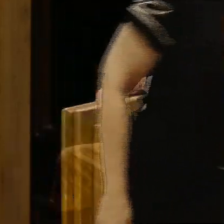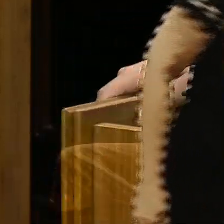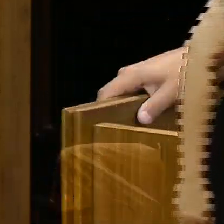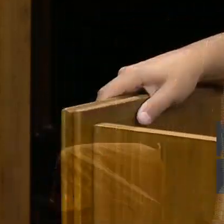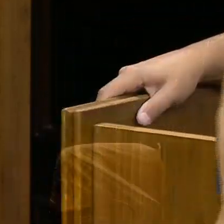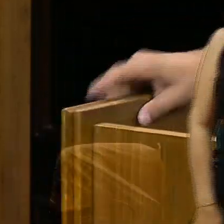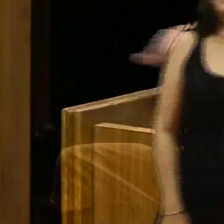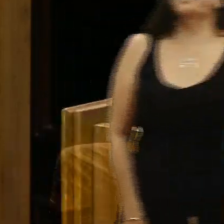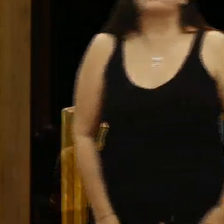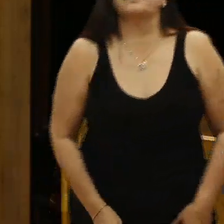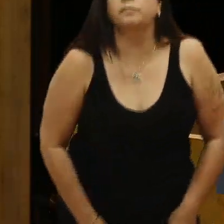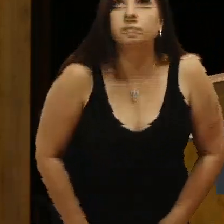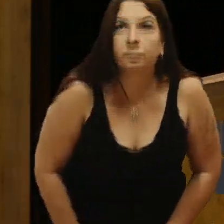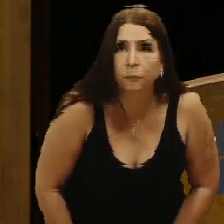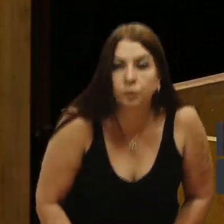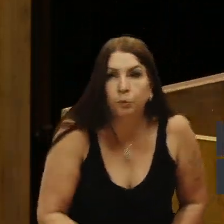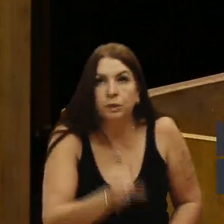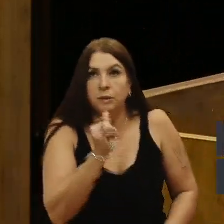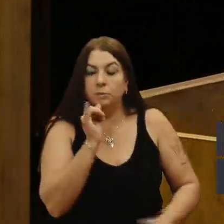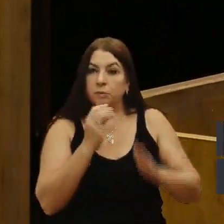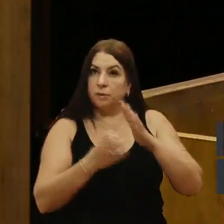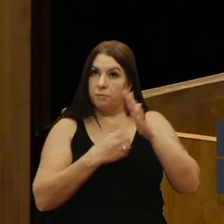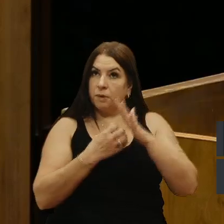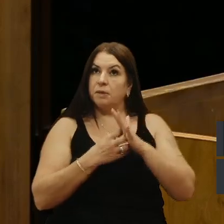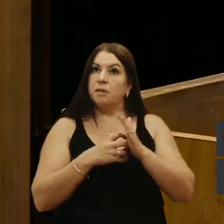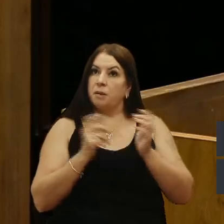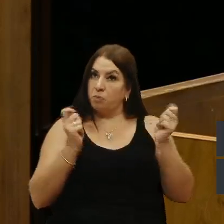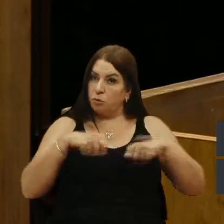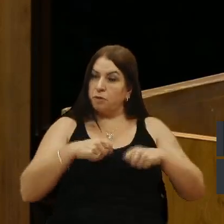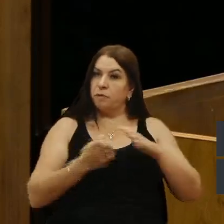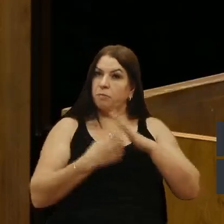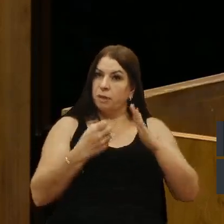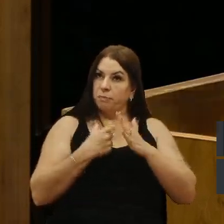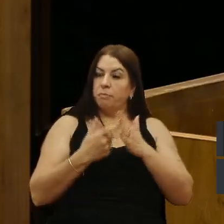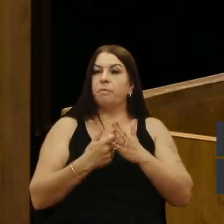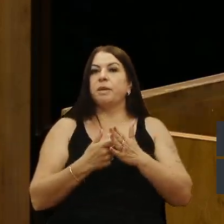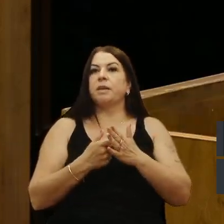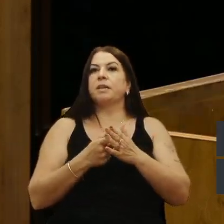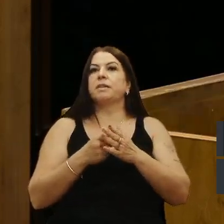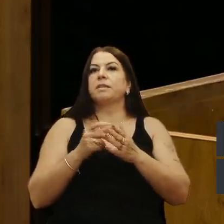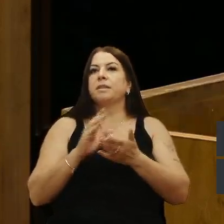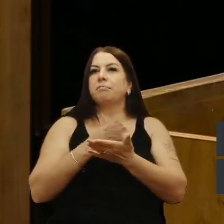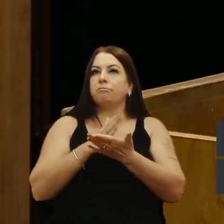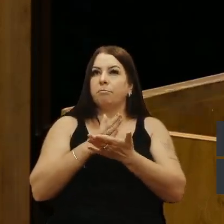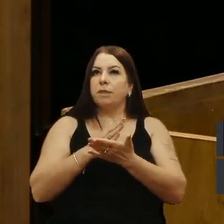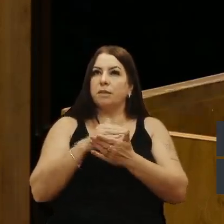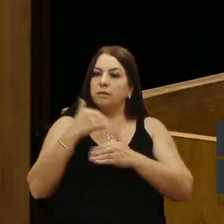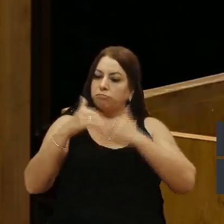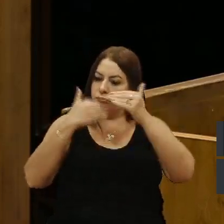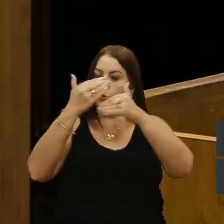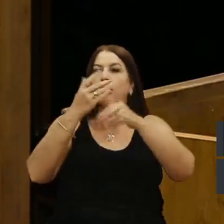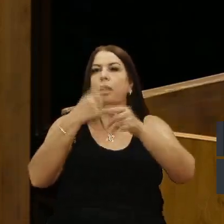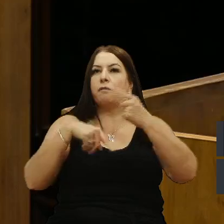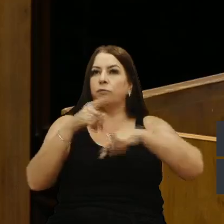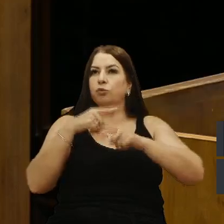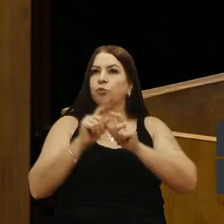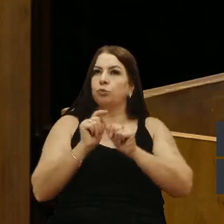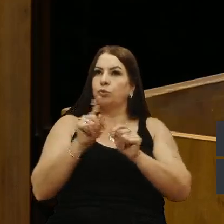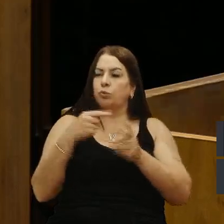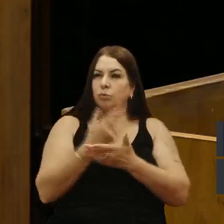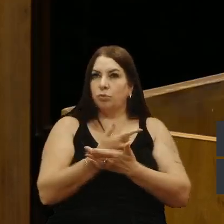da Conlurb, é possível ter uma empresa de economia mista autossustentável, com